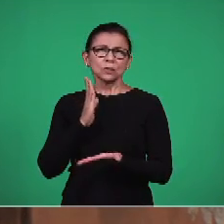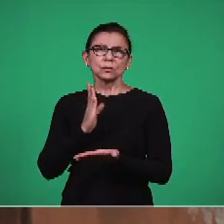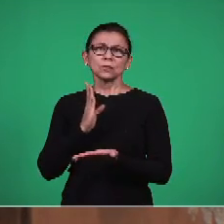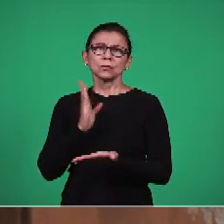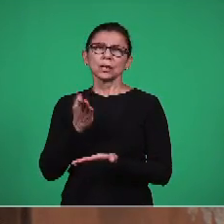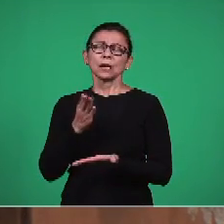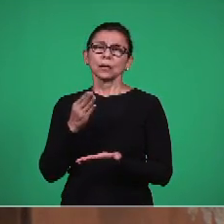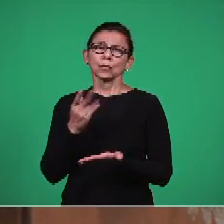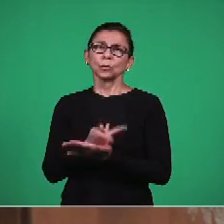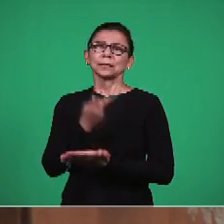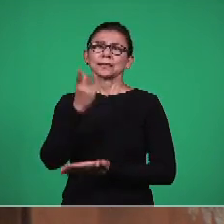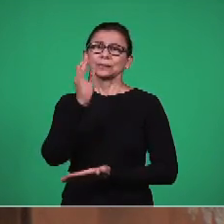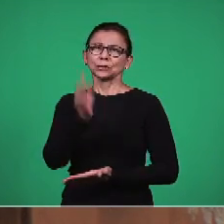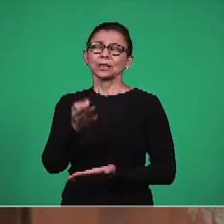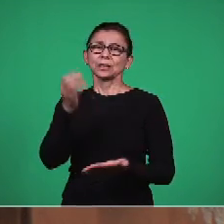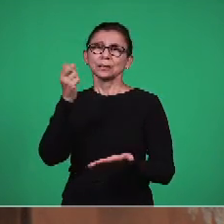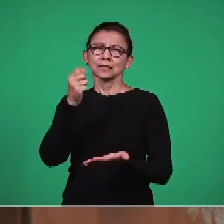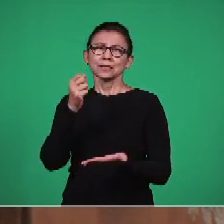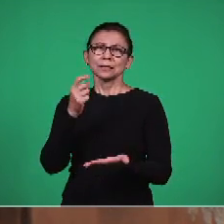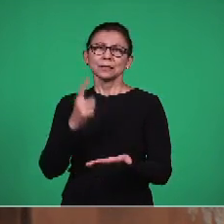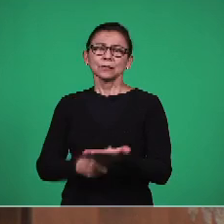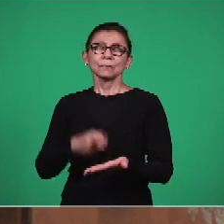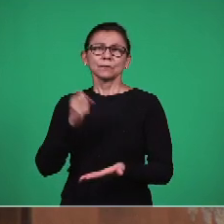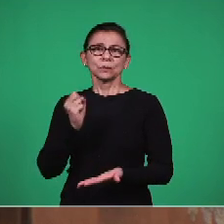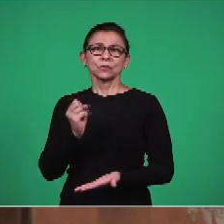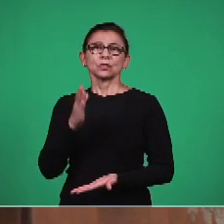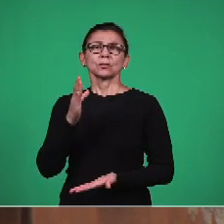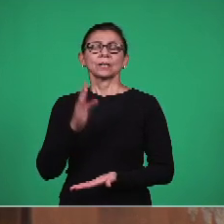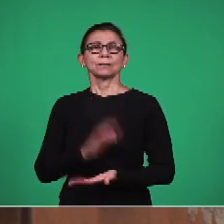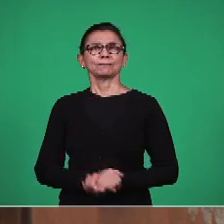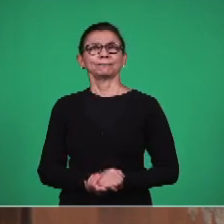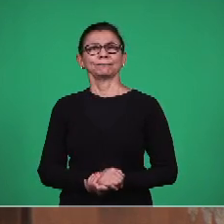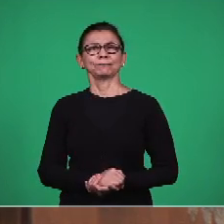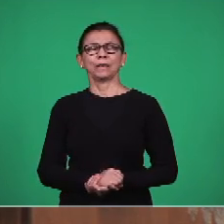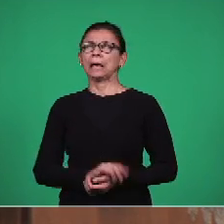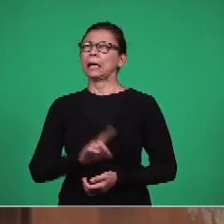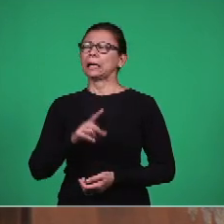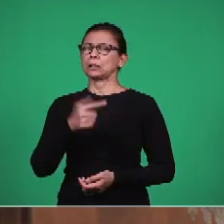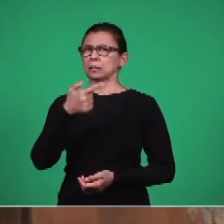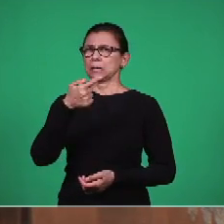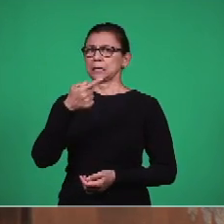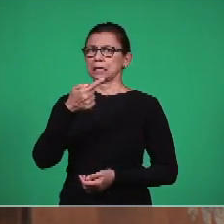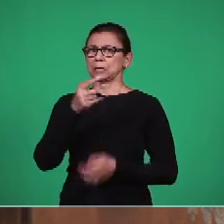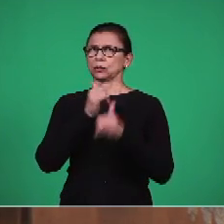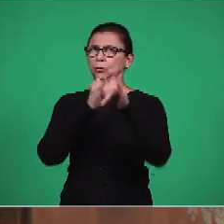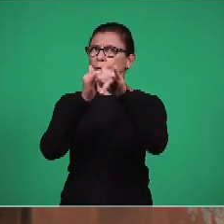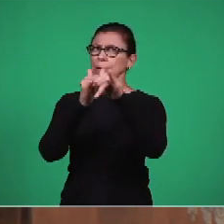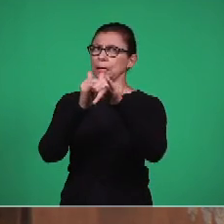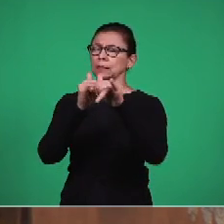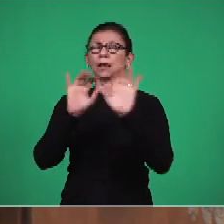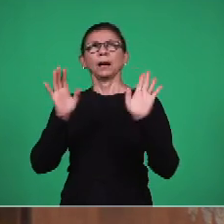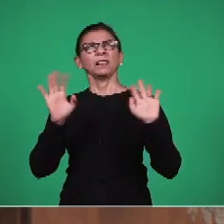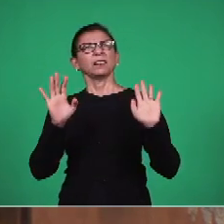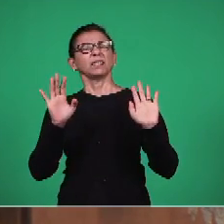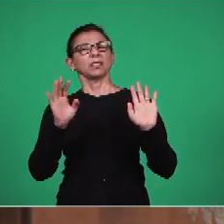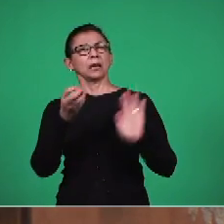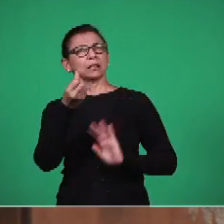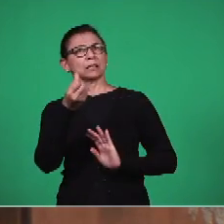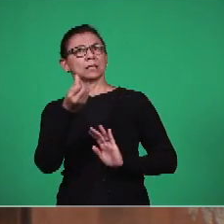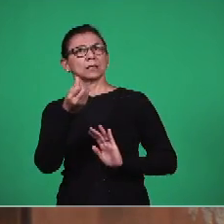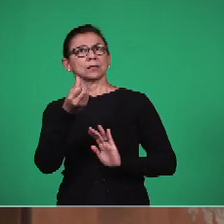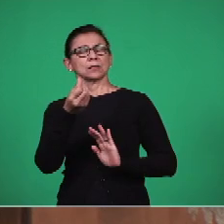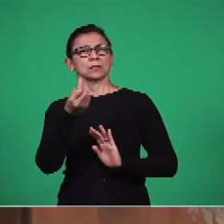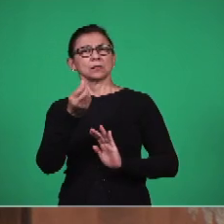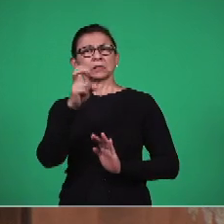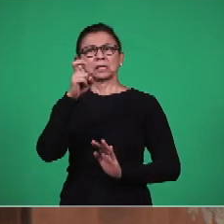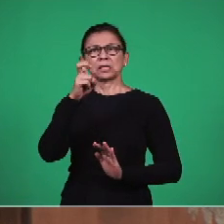foram cumpridos porque não foi depois da 7ª trombeta. Peraí, é depois da 7ª trombeta? Depois do 4º selo, do 5º selo?